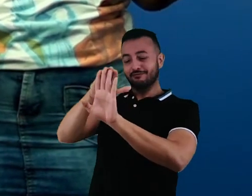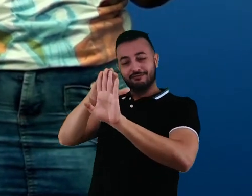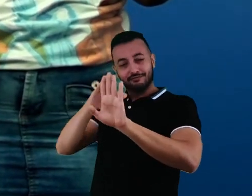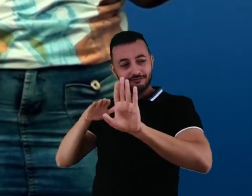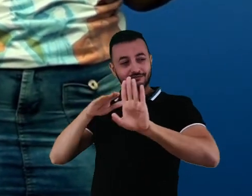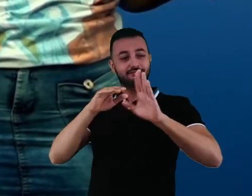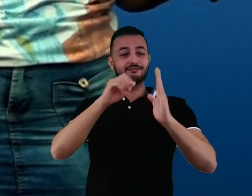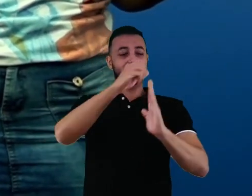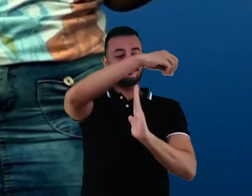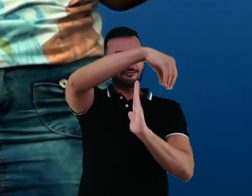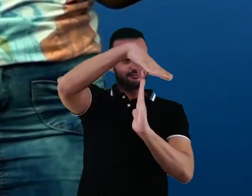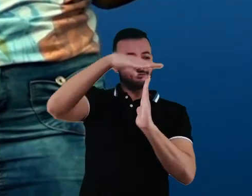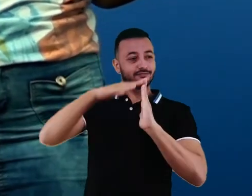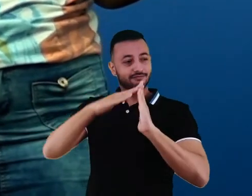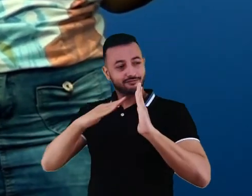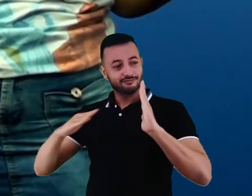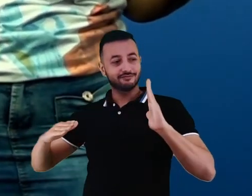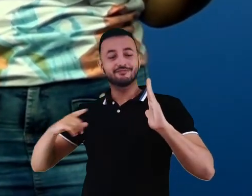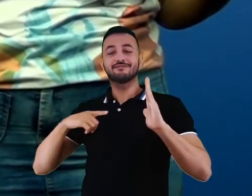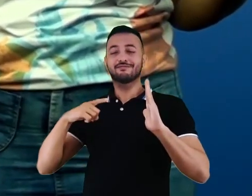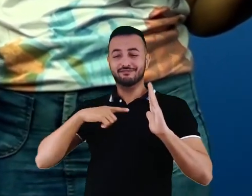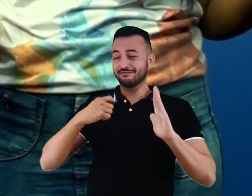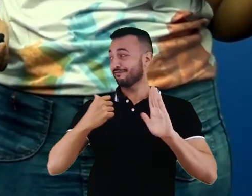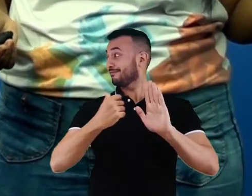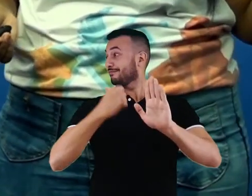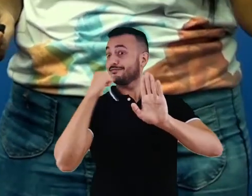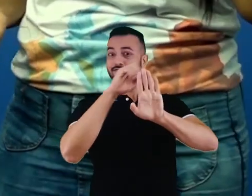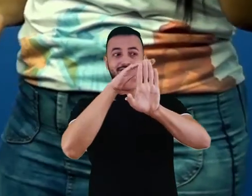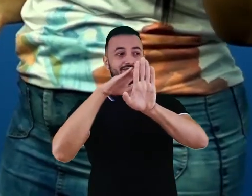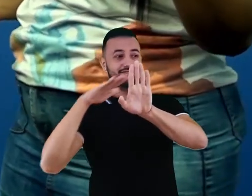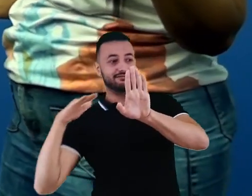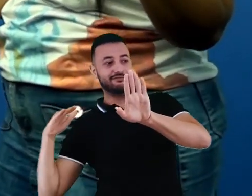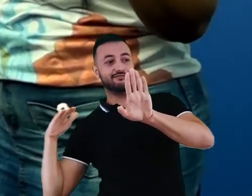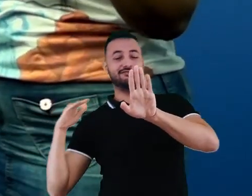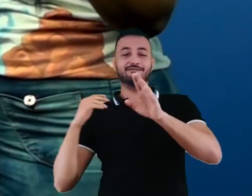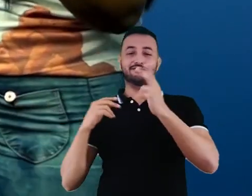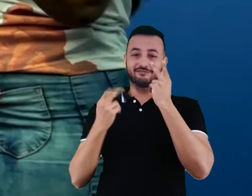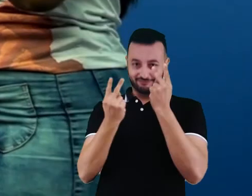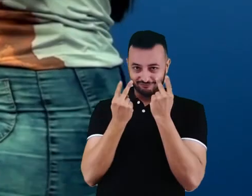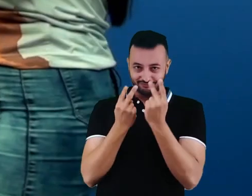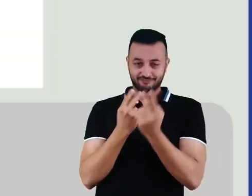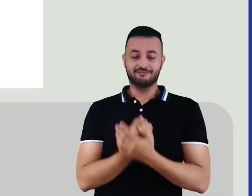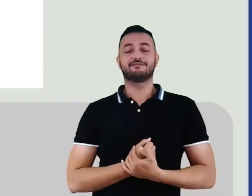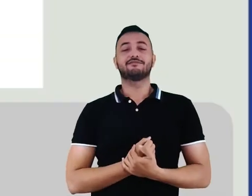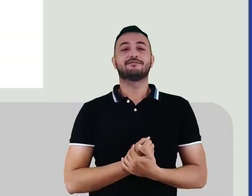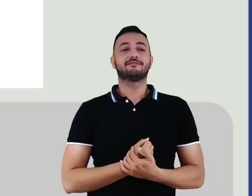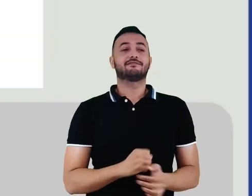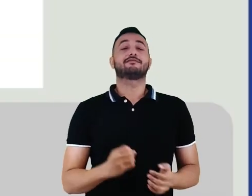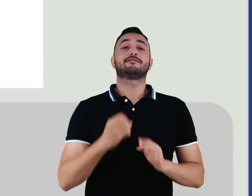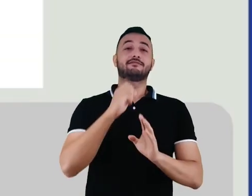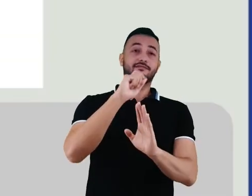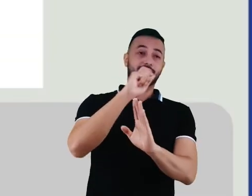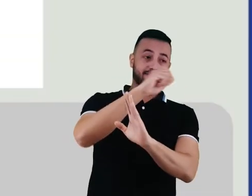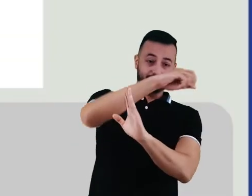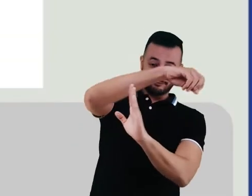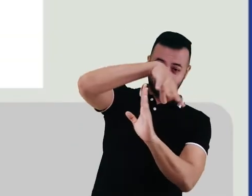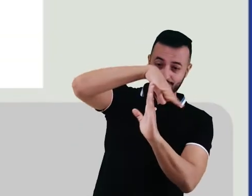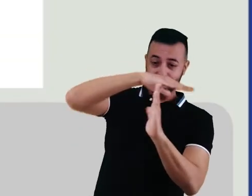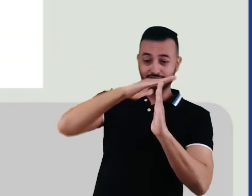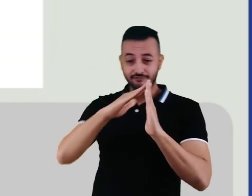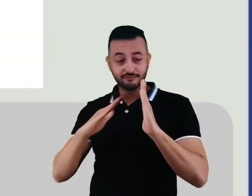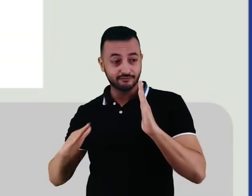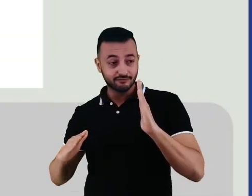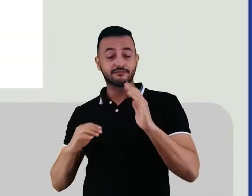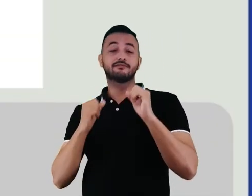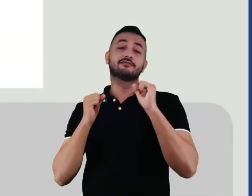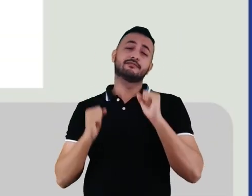ou a sombra de qualquer outro objeto. Isso mesmo, olha para cá. As sombras